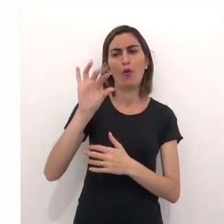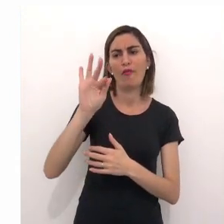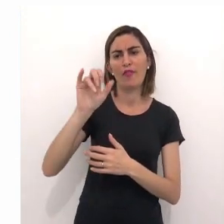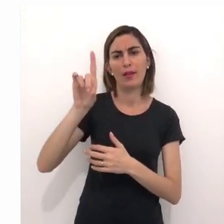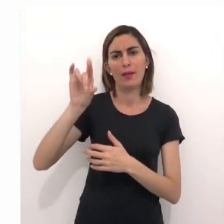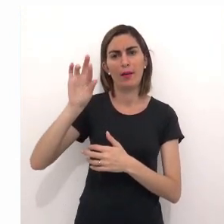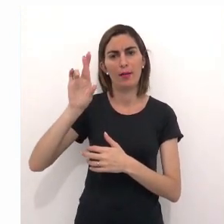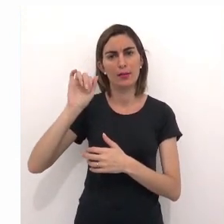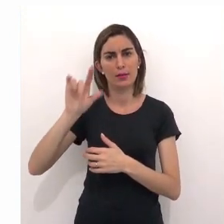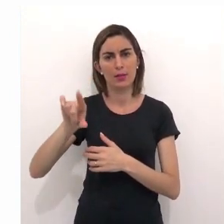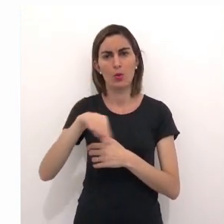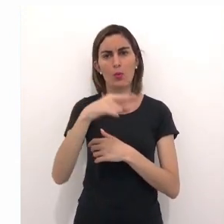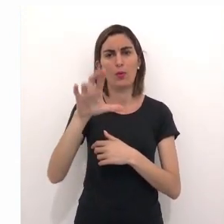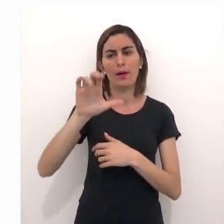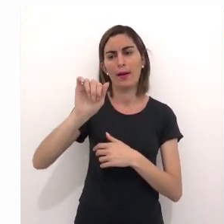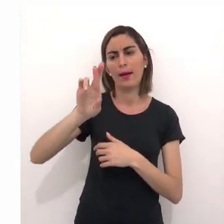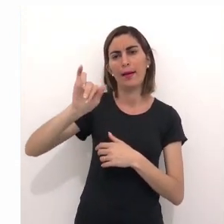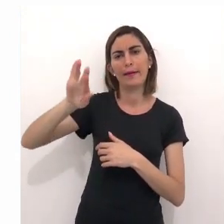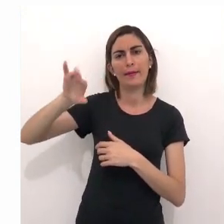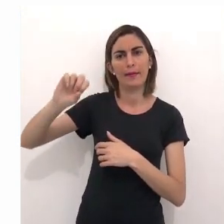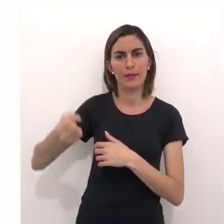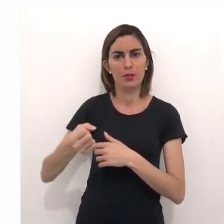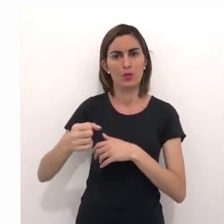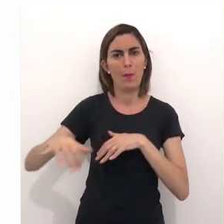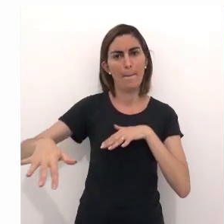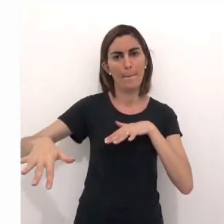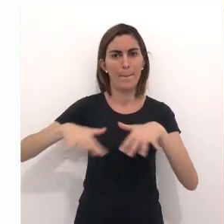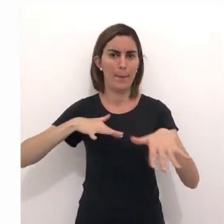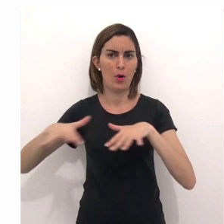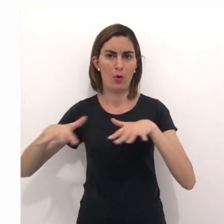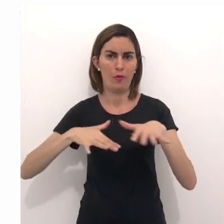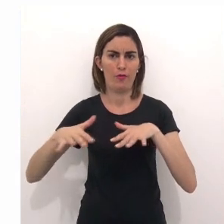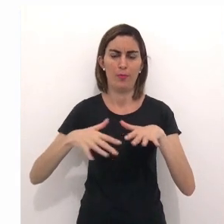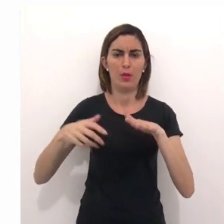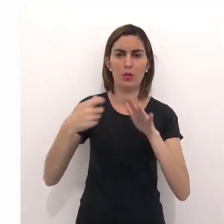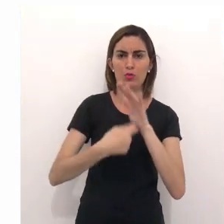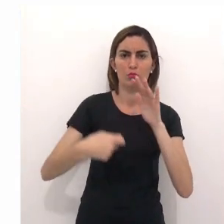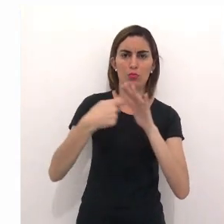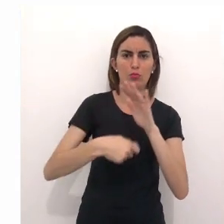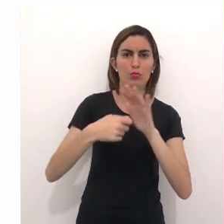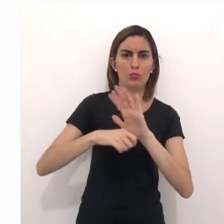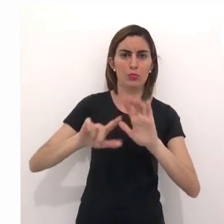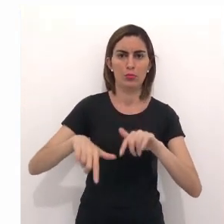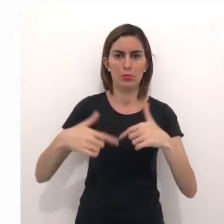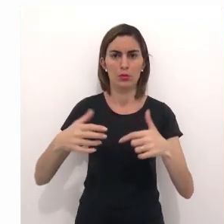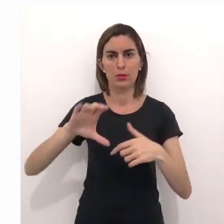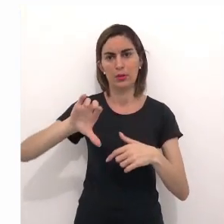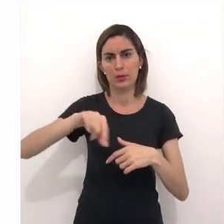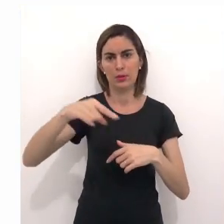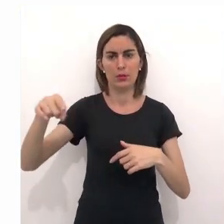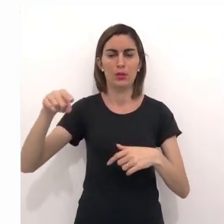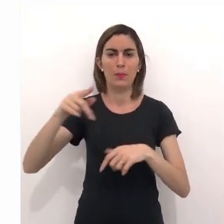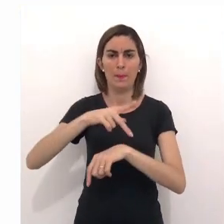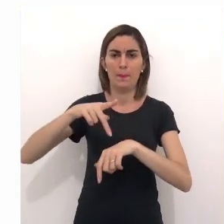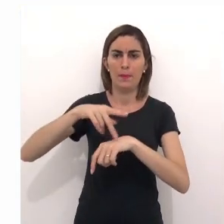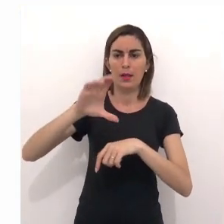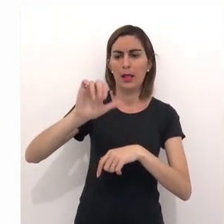Cariris, que foi um movimento de resistência da nação Cariri, ou